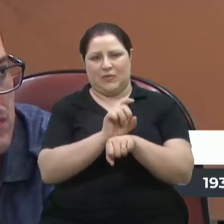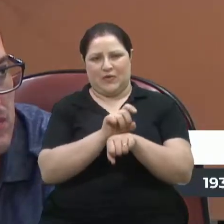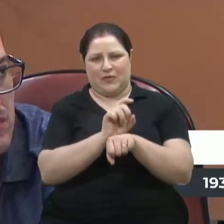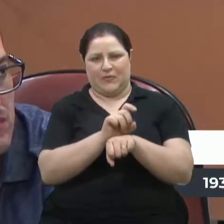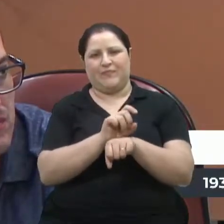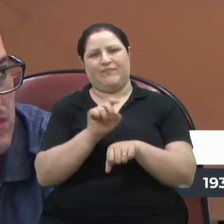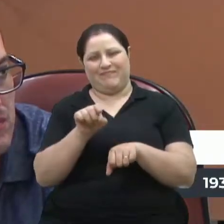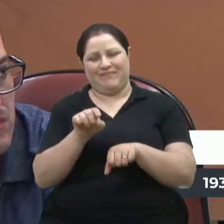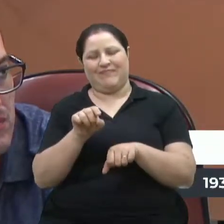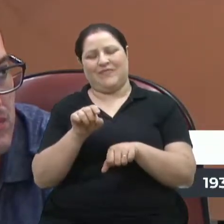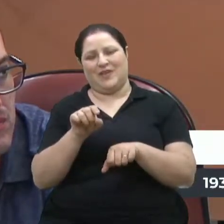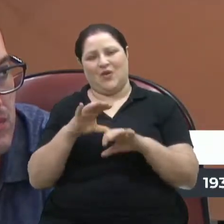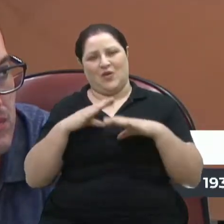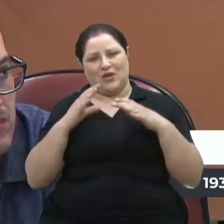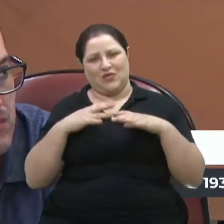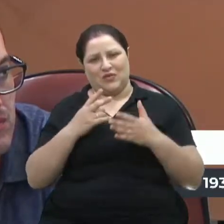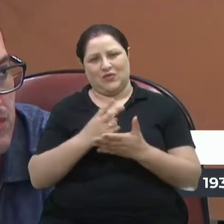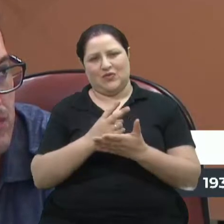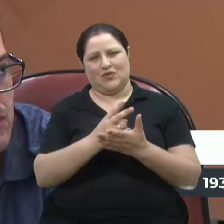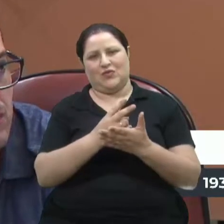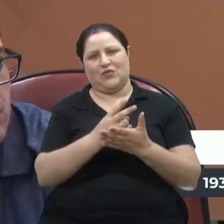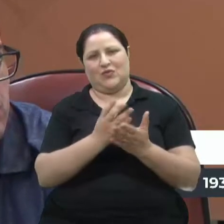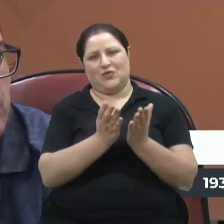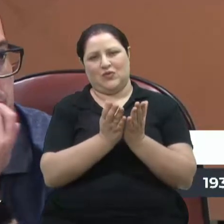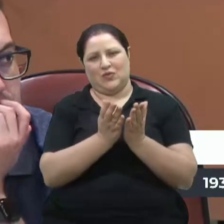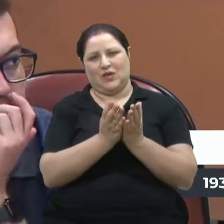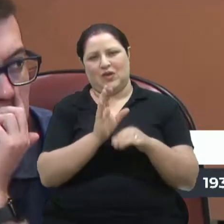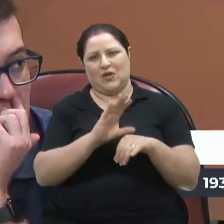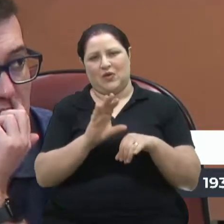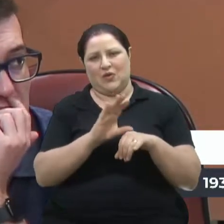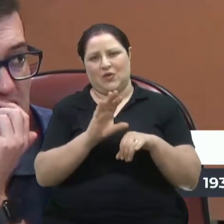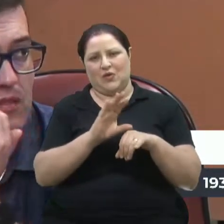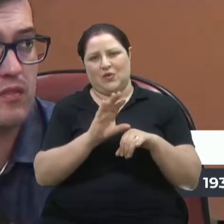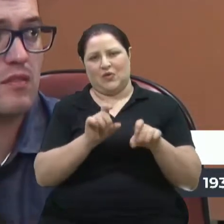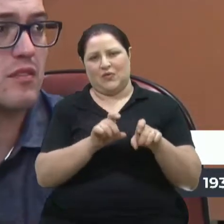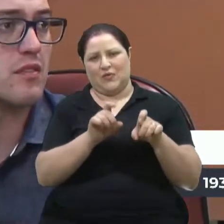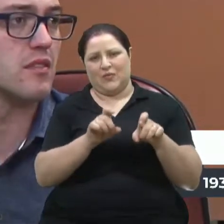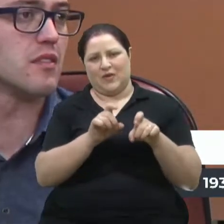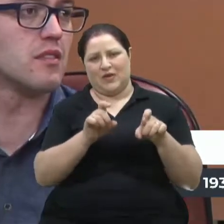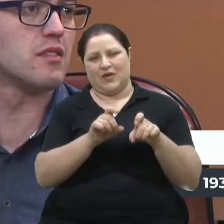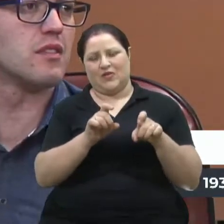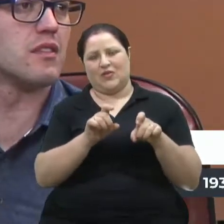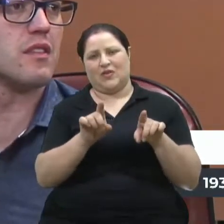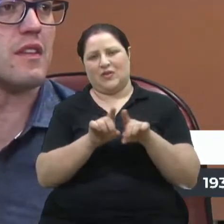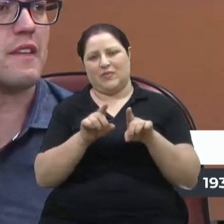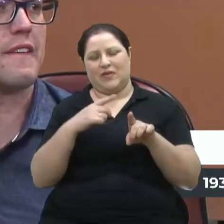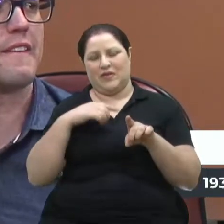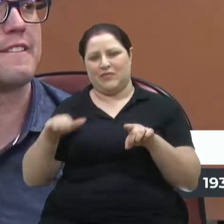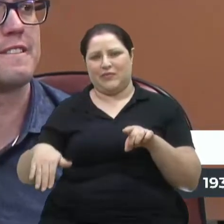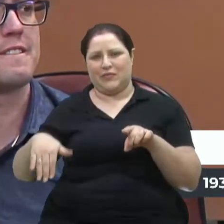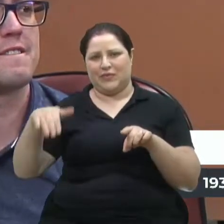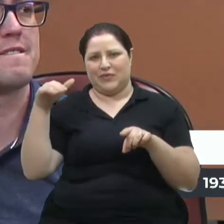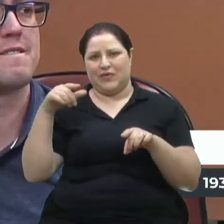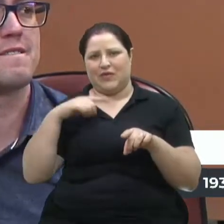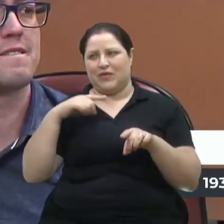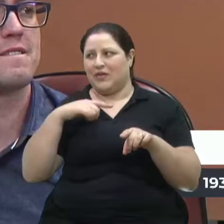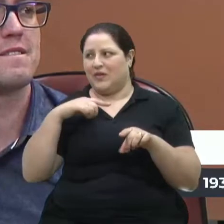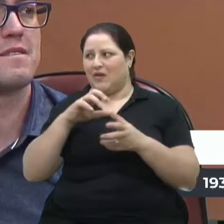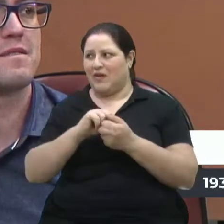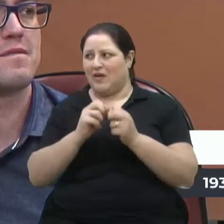E seguiu estudando. Fez curso de informática na escola de QI, porém, desde pequeno, ele tinha um talento visível para as